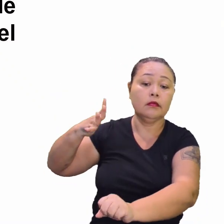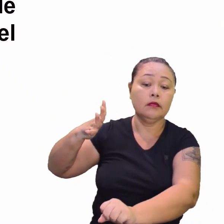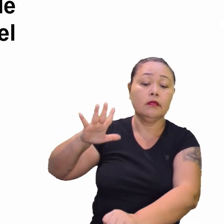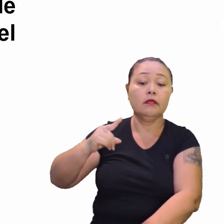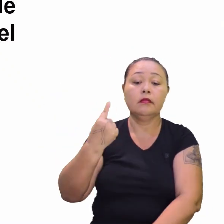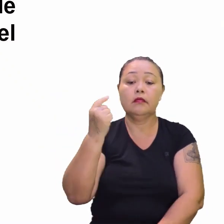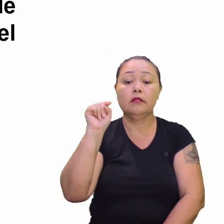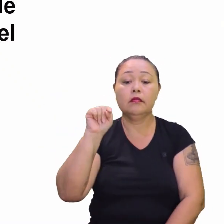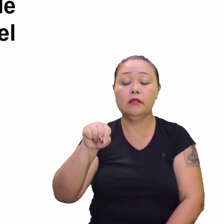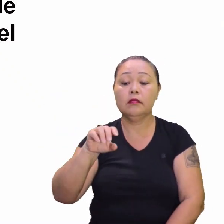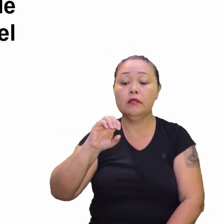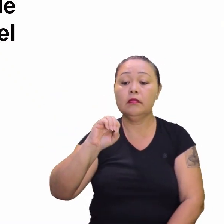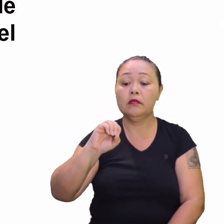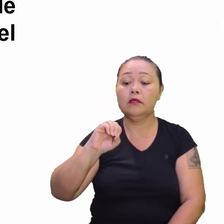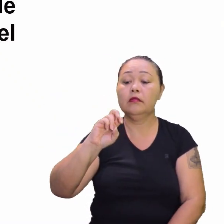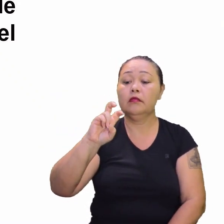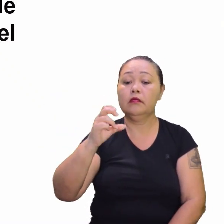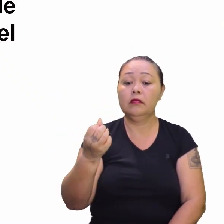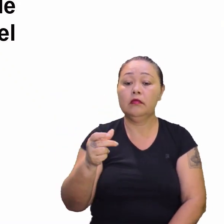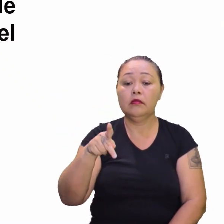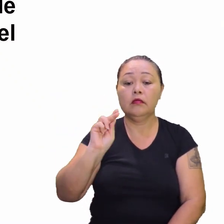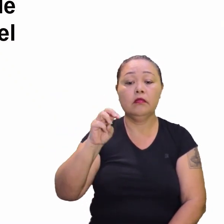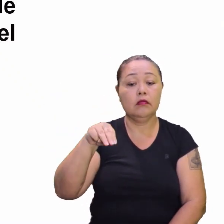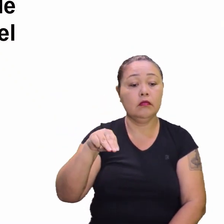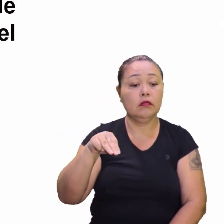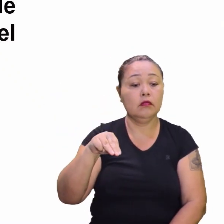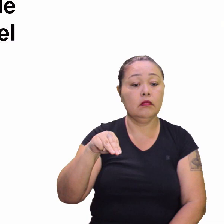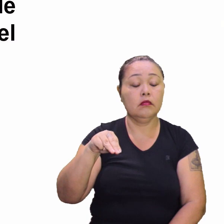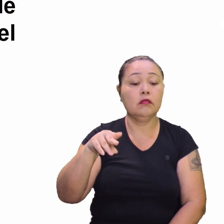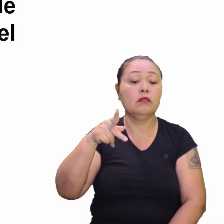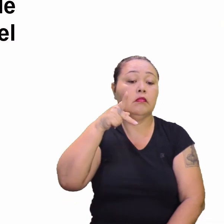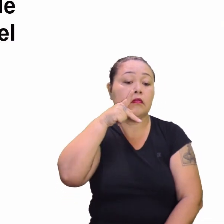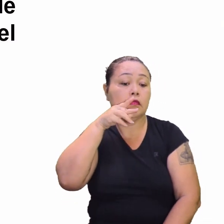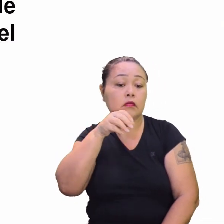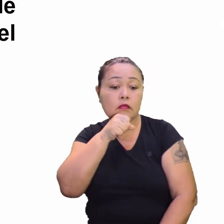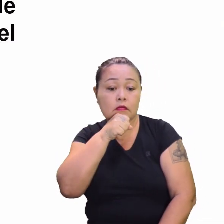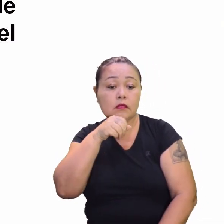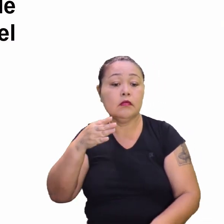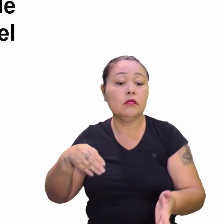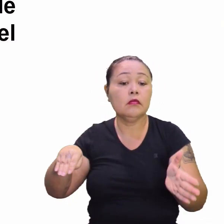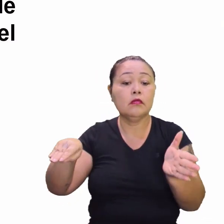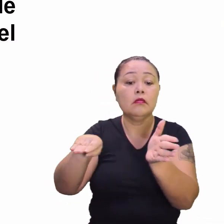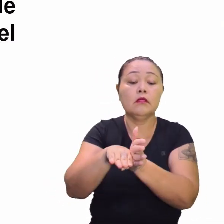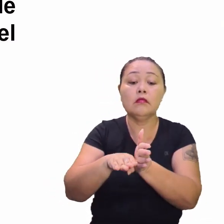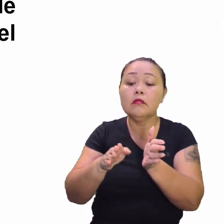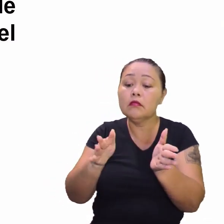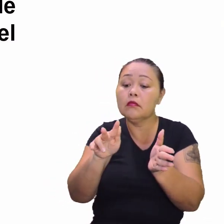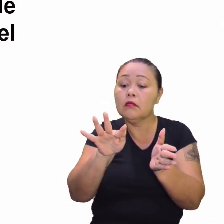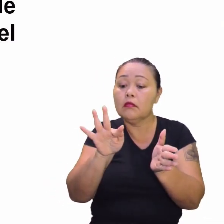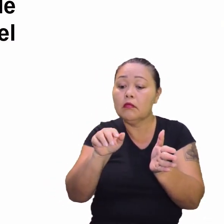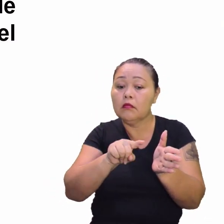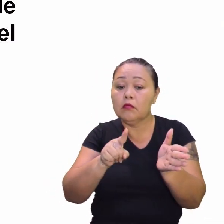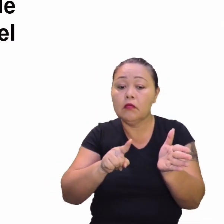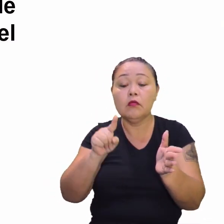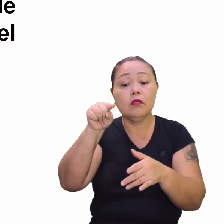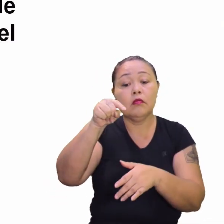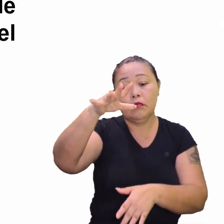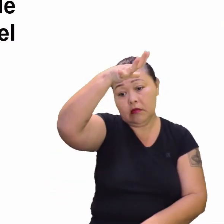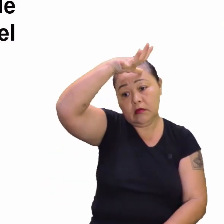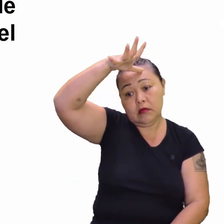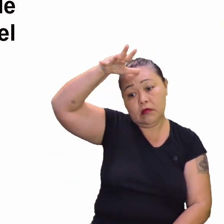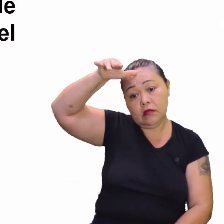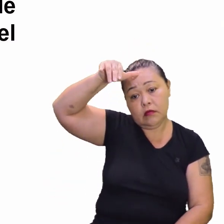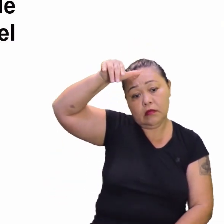de aproximadamente 1.056 quilômetros de Porto Velho até a sua foz, lá no